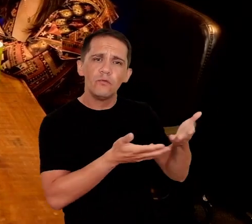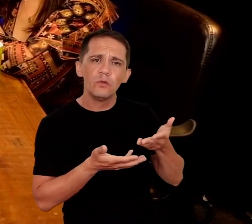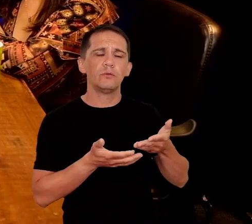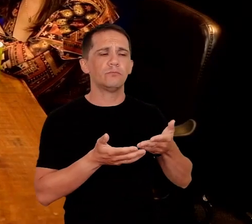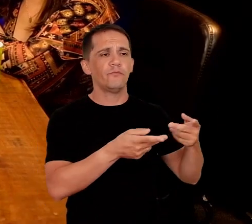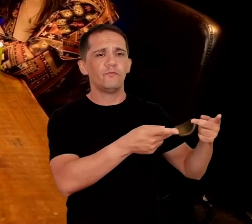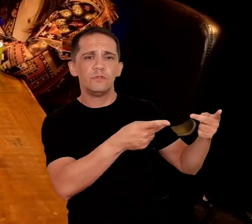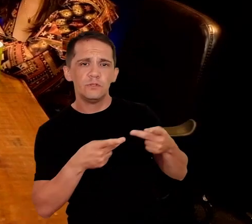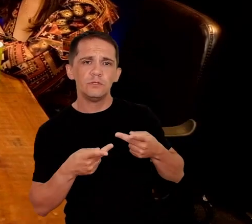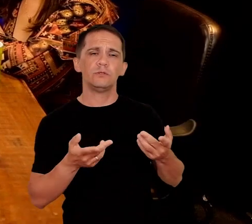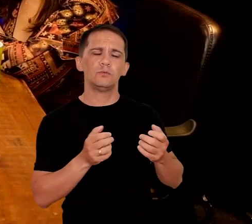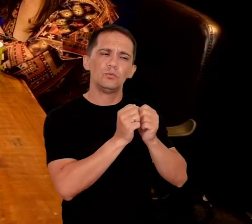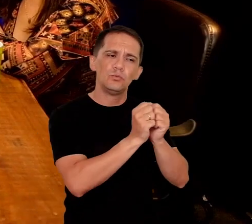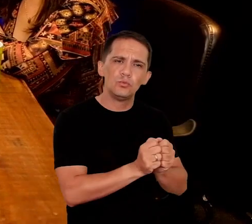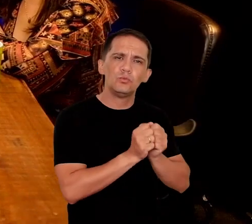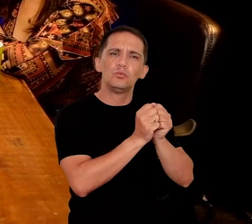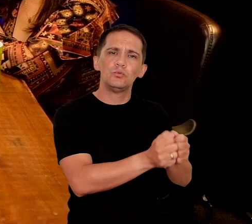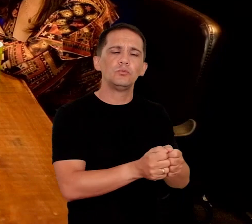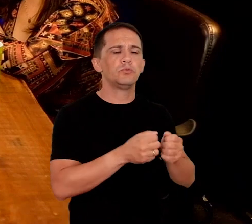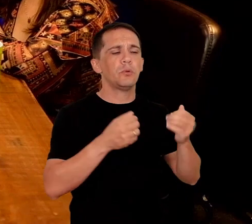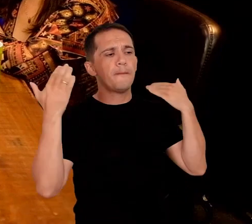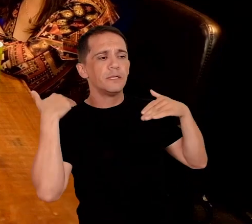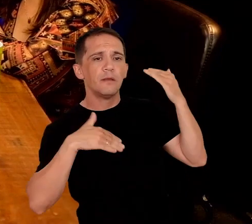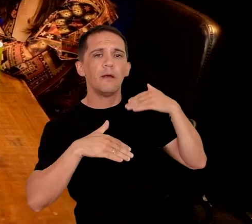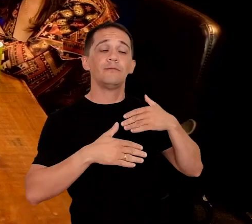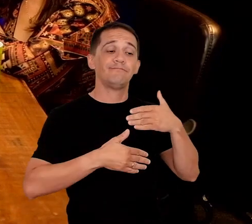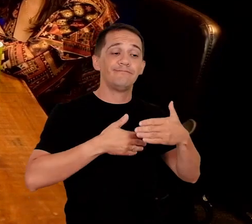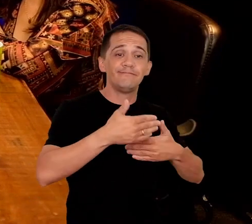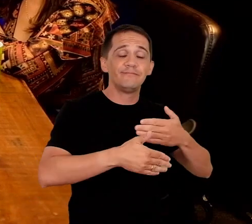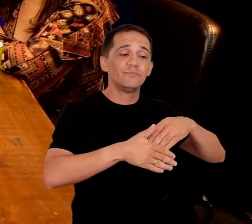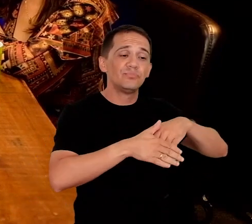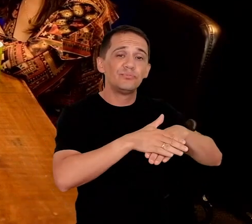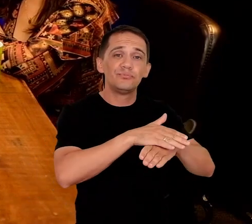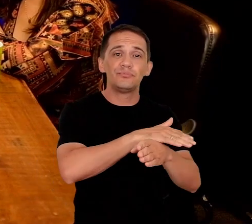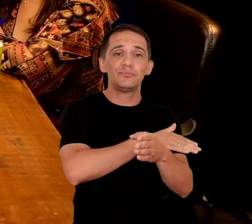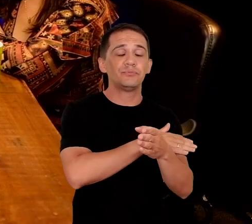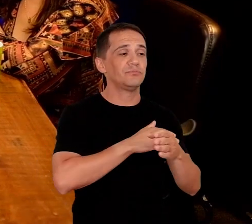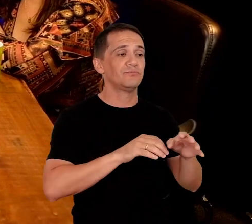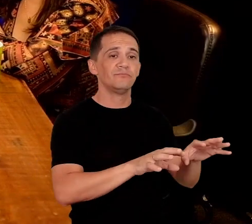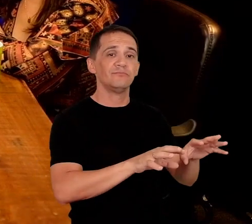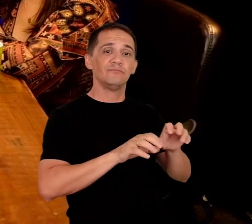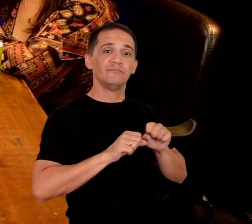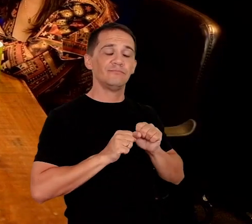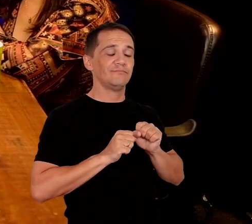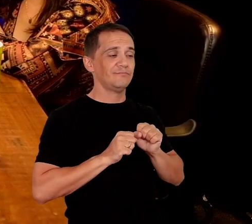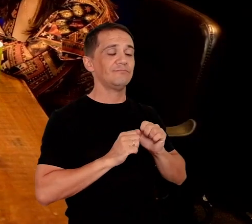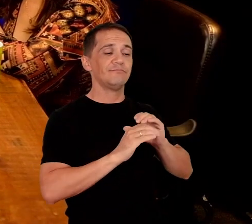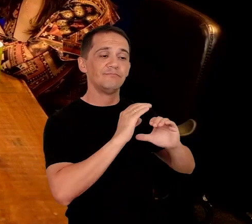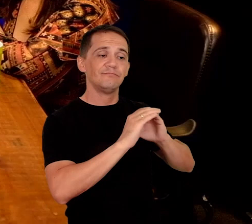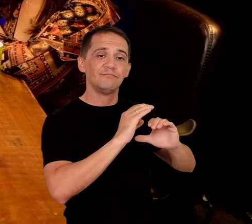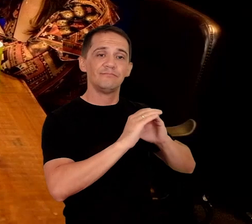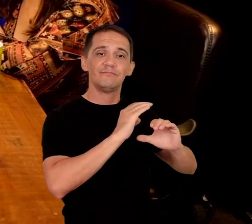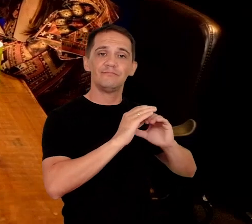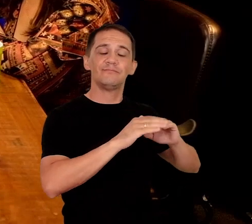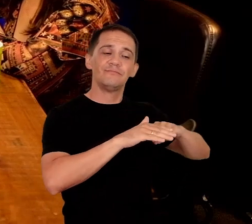Para vir na nossa casa. E aos pouquinhos vai tendo esse contato. Então, digamos assim, ela já vai te ajudar a conhecer muita coisa, né?